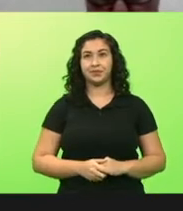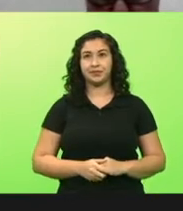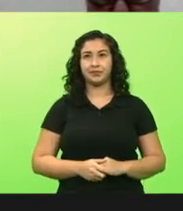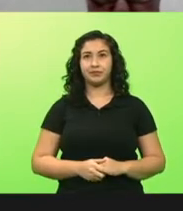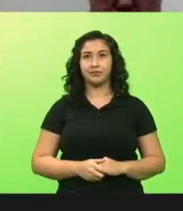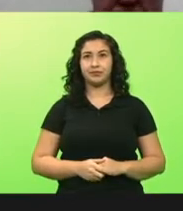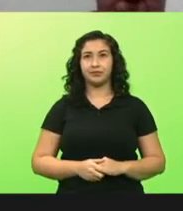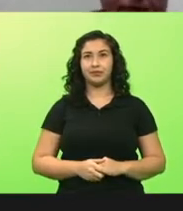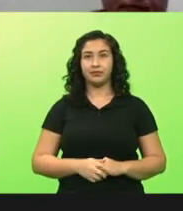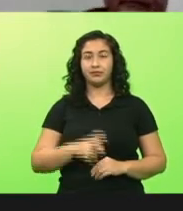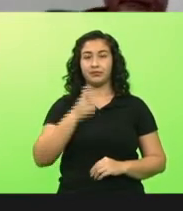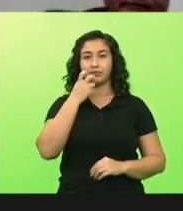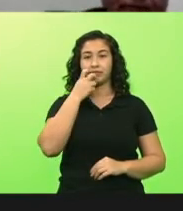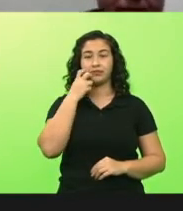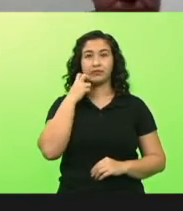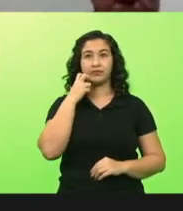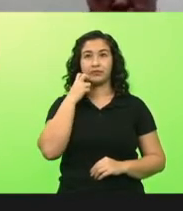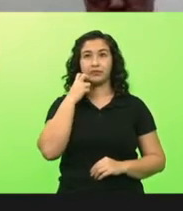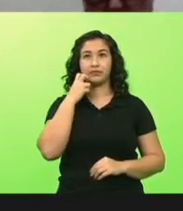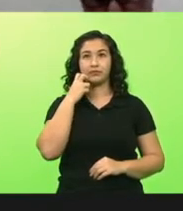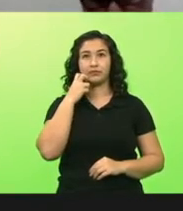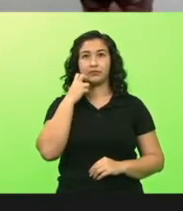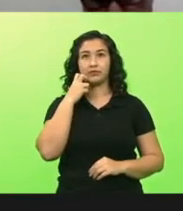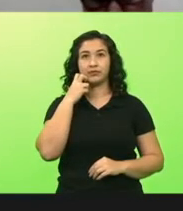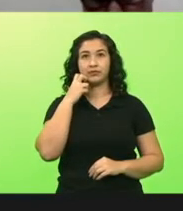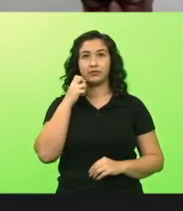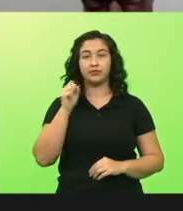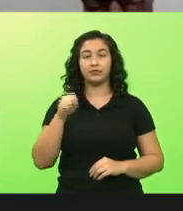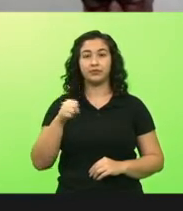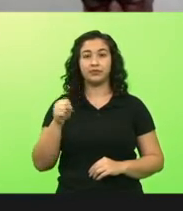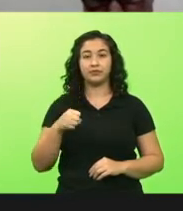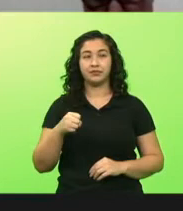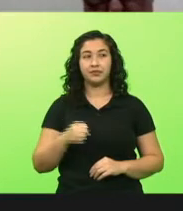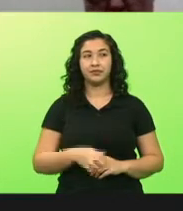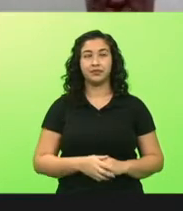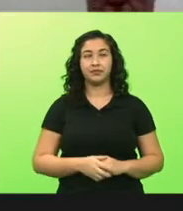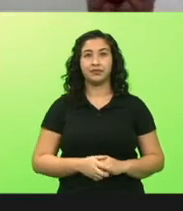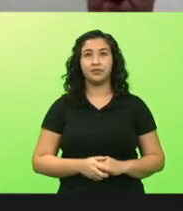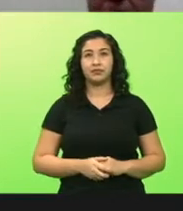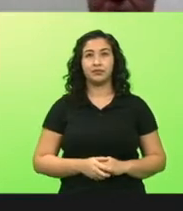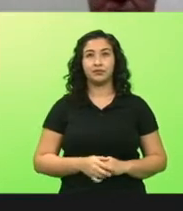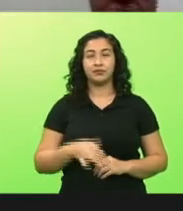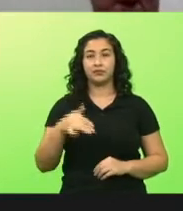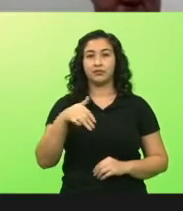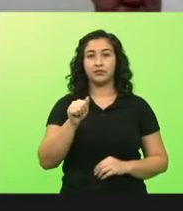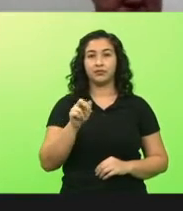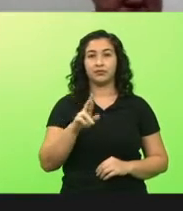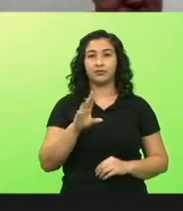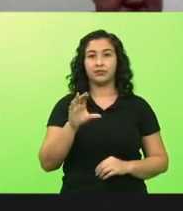Luiz Fernando Vampiro. Voto sim, presidente. Deputado Marcos Vieira.